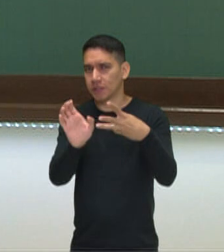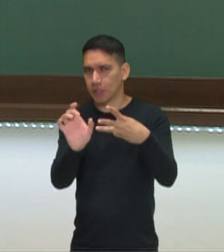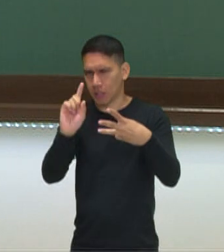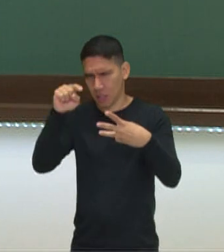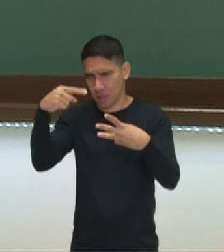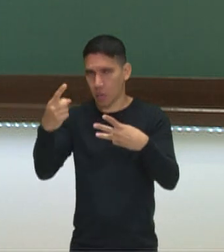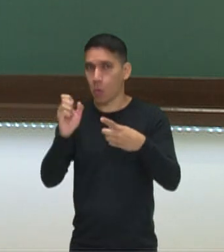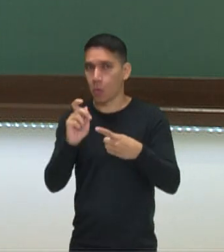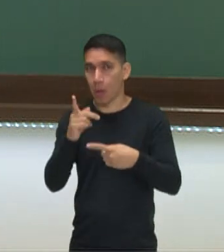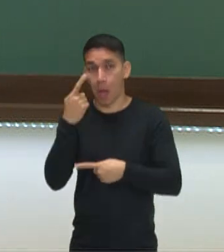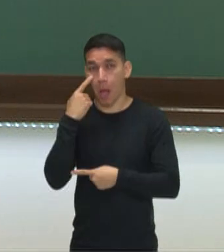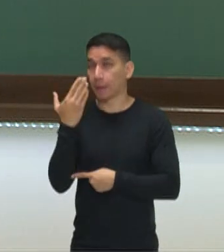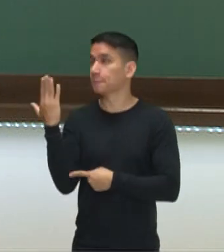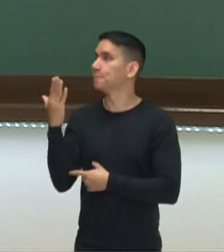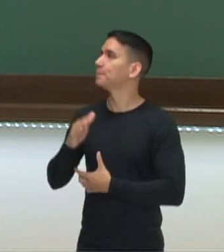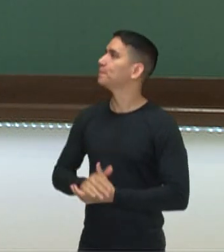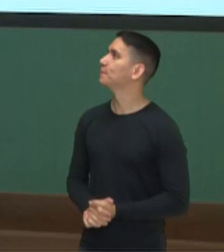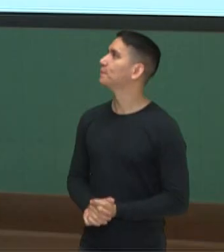for o caso. Espera lá.